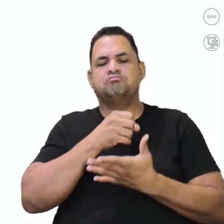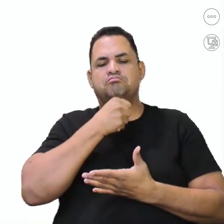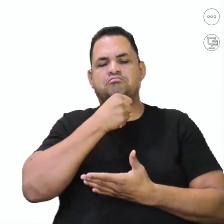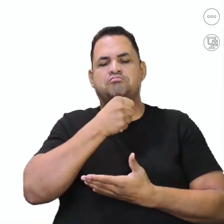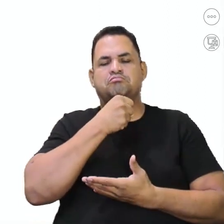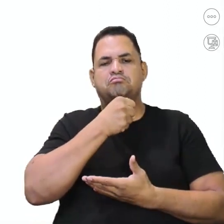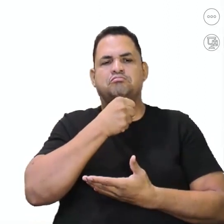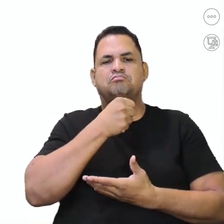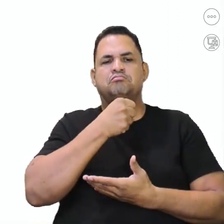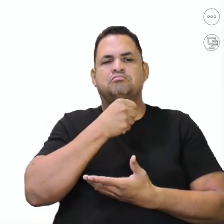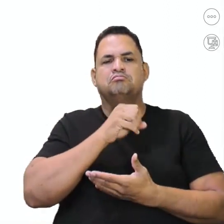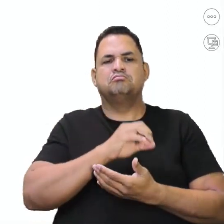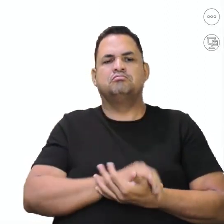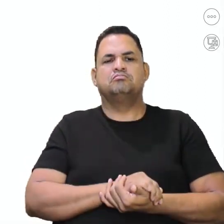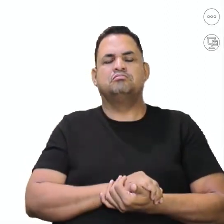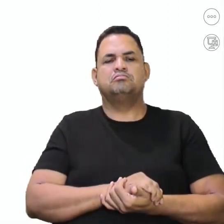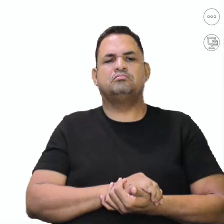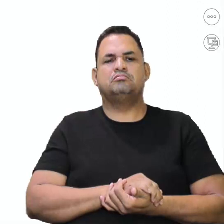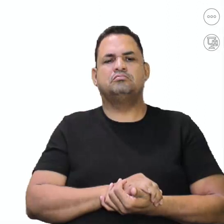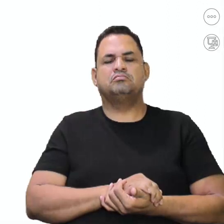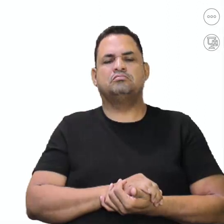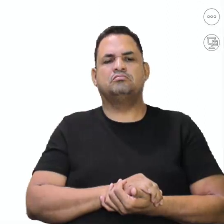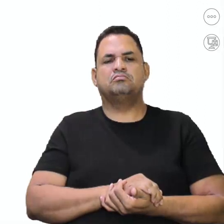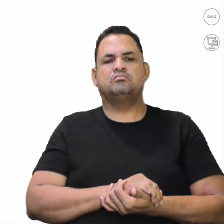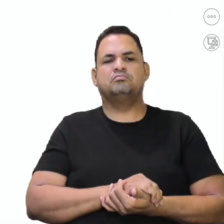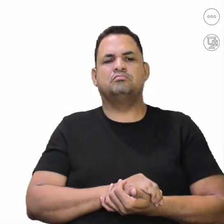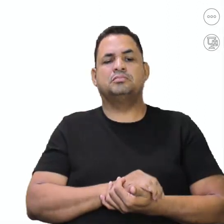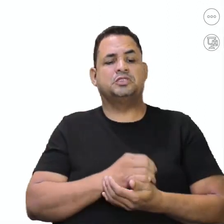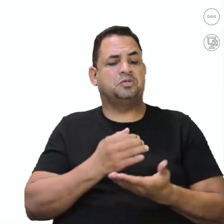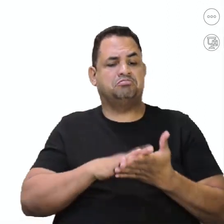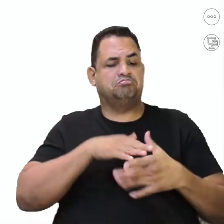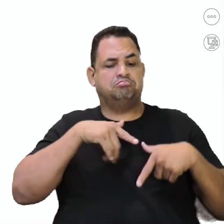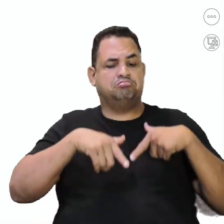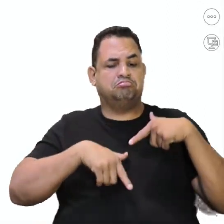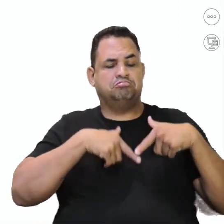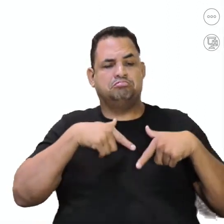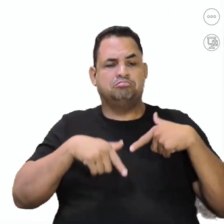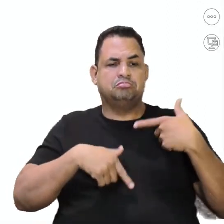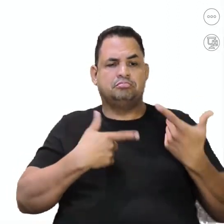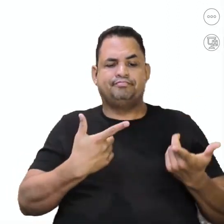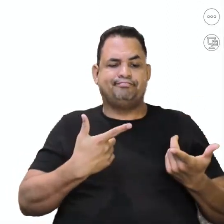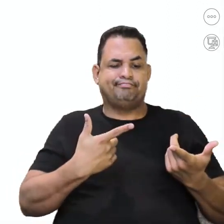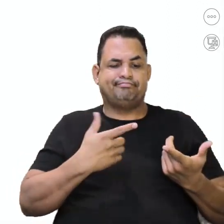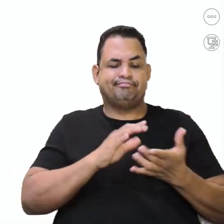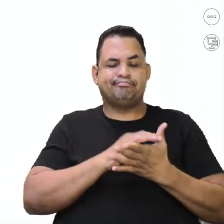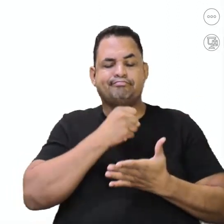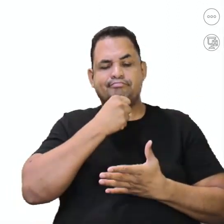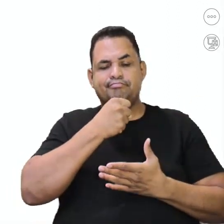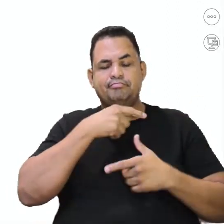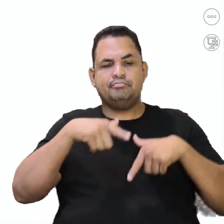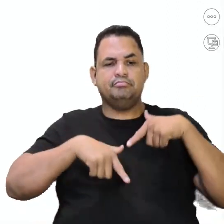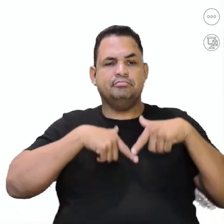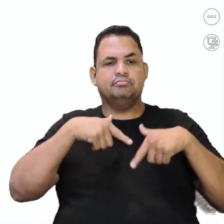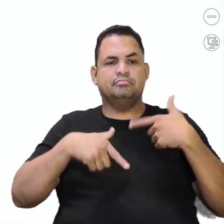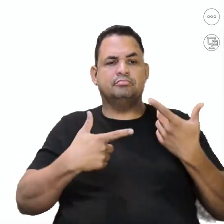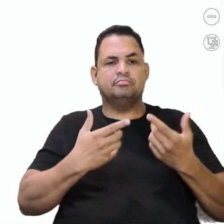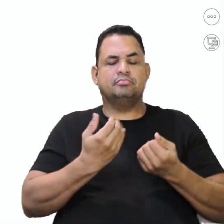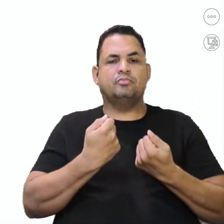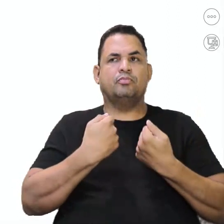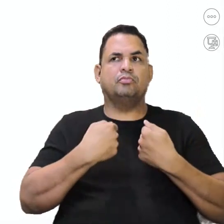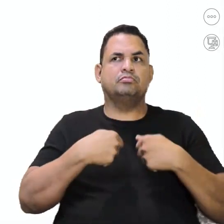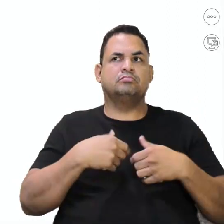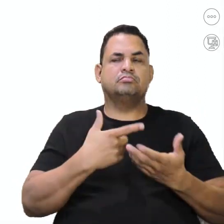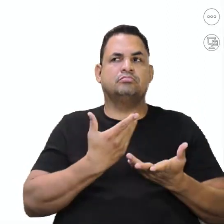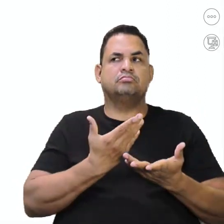de quê? De um employment, de um emprego. Pode ser um texto sobre uma entrevista de emprego. Pode